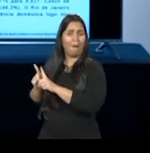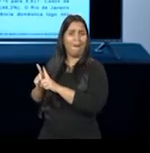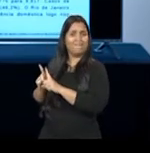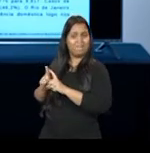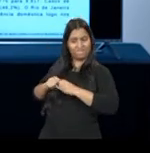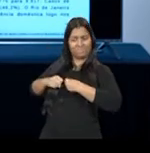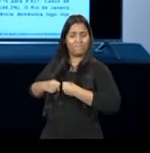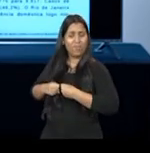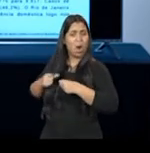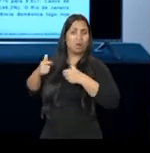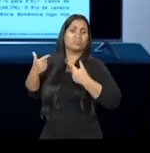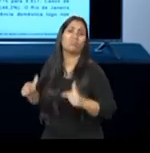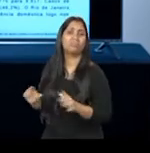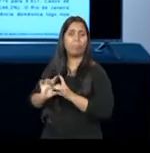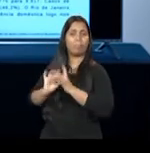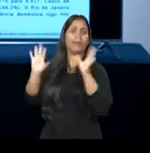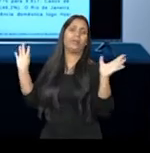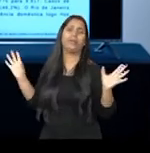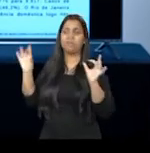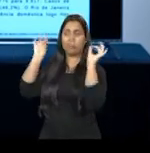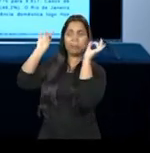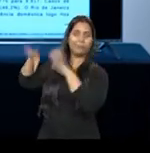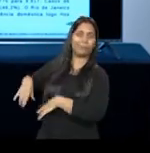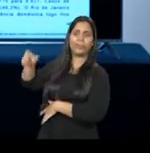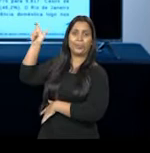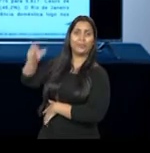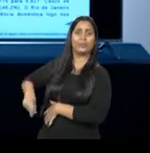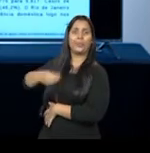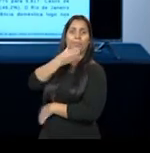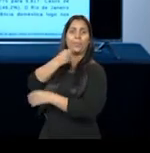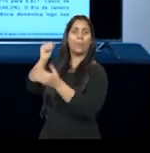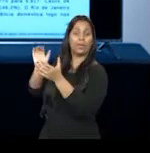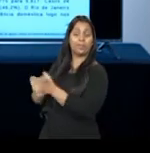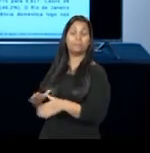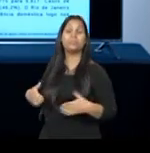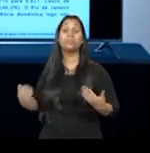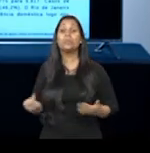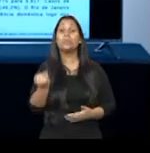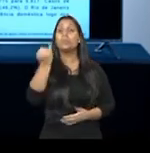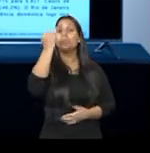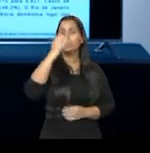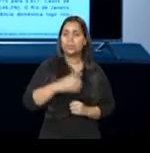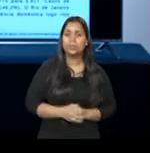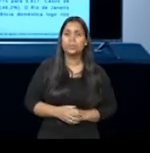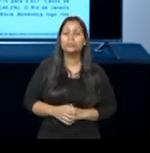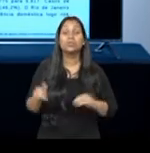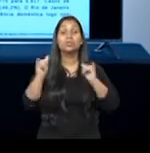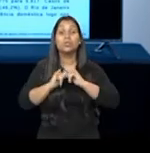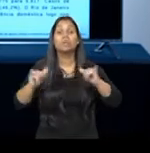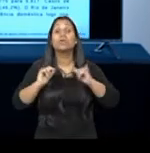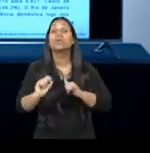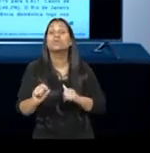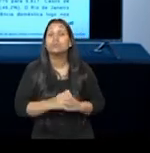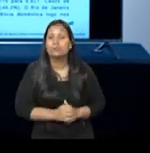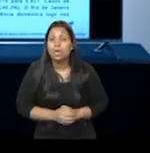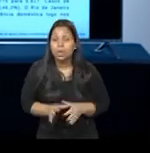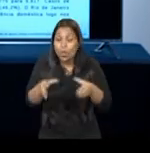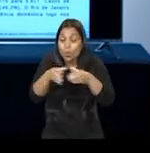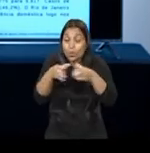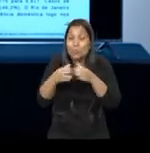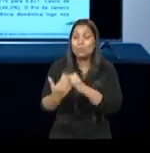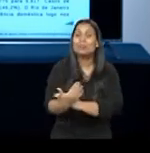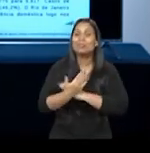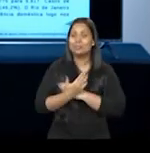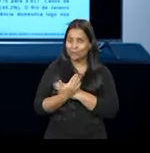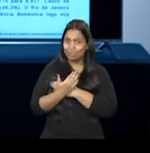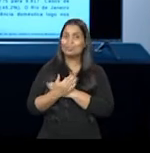encontra força para sair sozinha dessa situação. Então é importante, na própria notícia está falando sobre redes de apoio